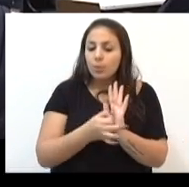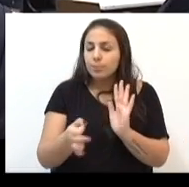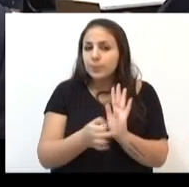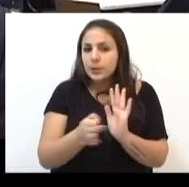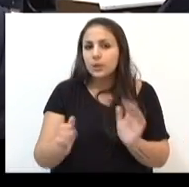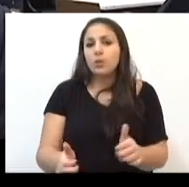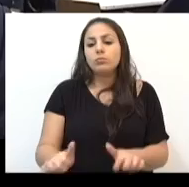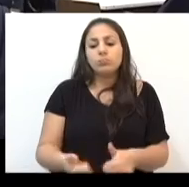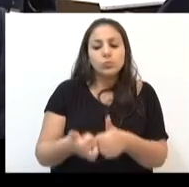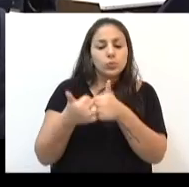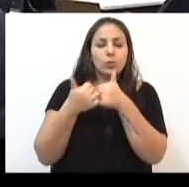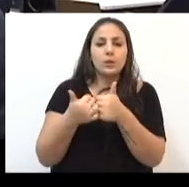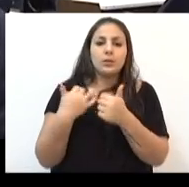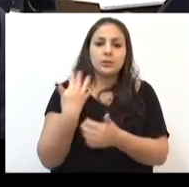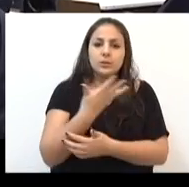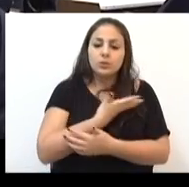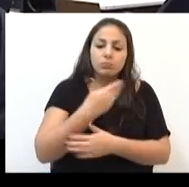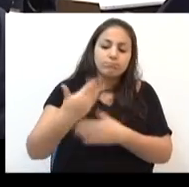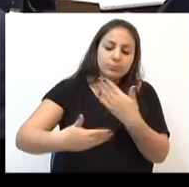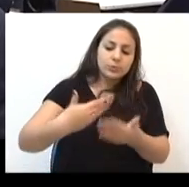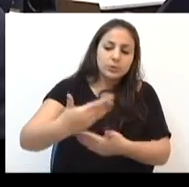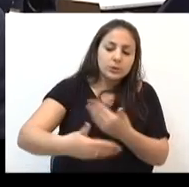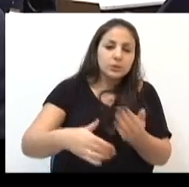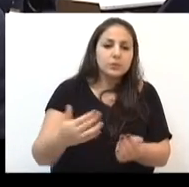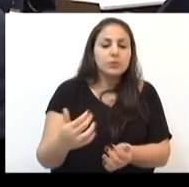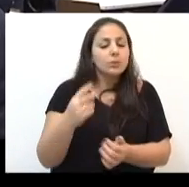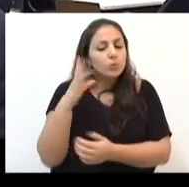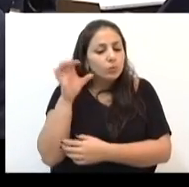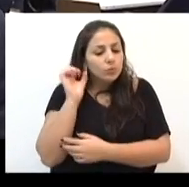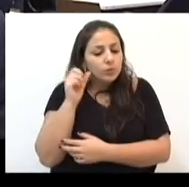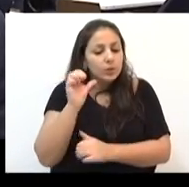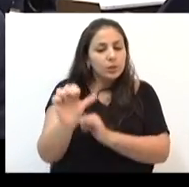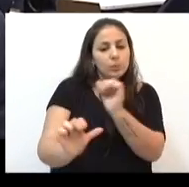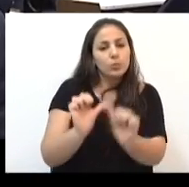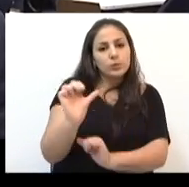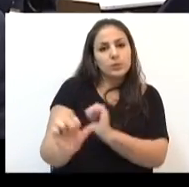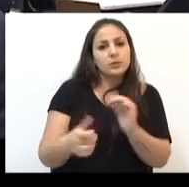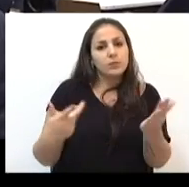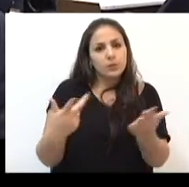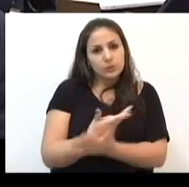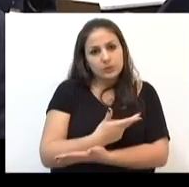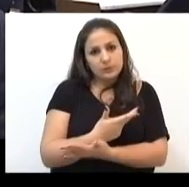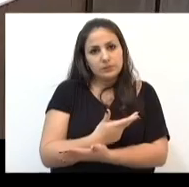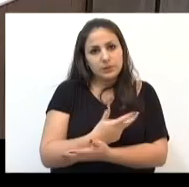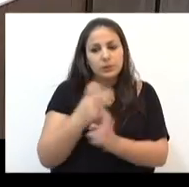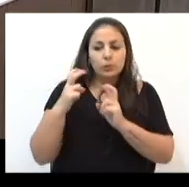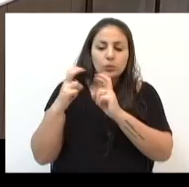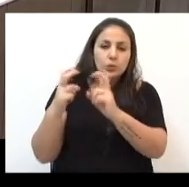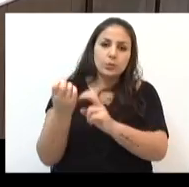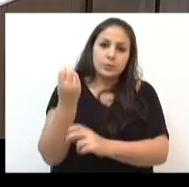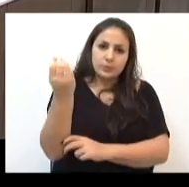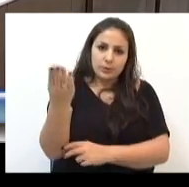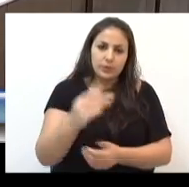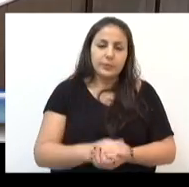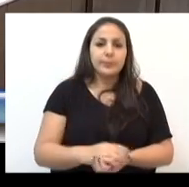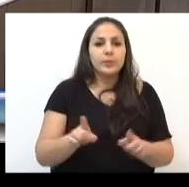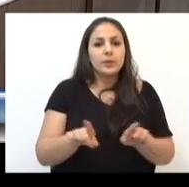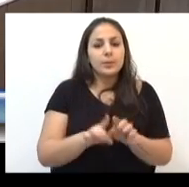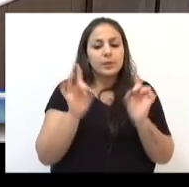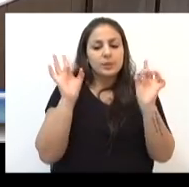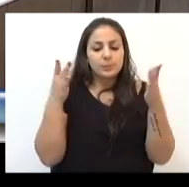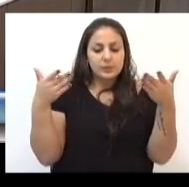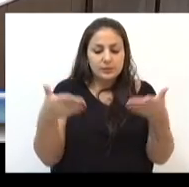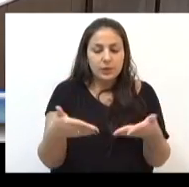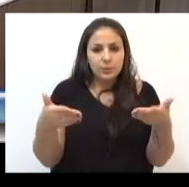de qualidade, e nós estamos já avançando com várias mudanças que nós vamos apresentar nessa questão do transporte intermunicipal. E especialmente sobre